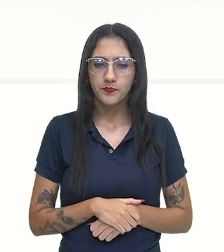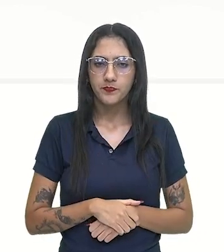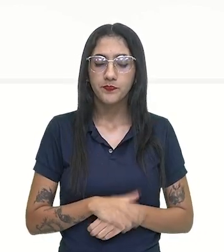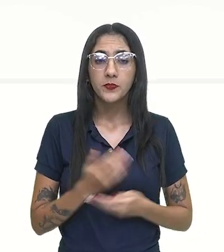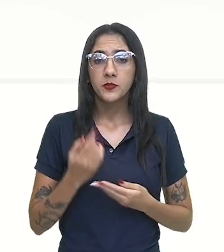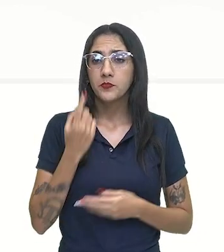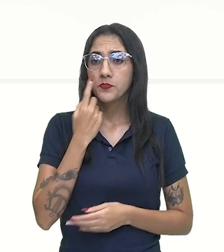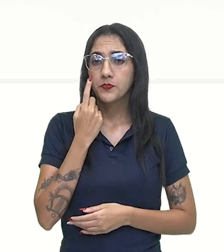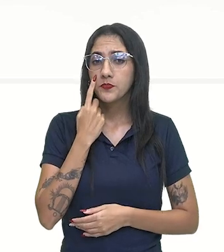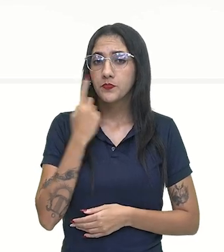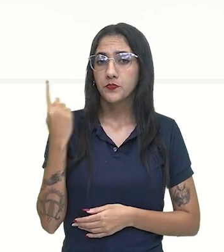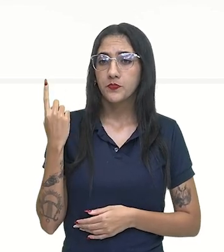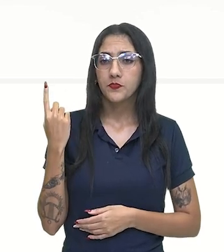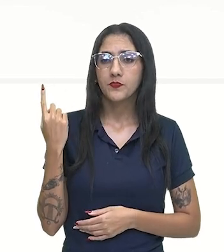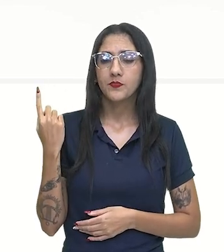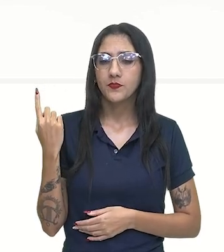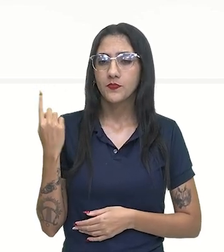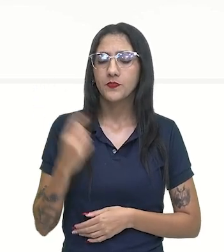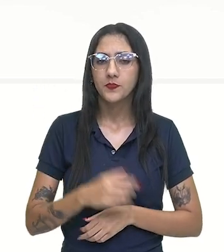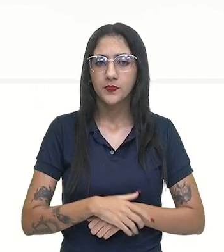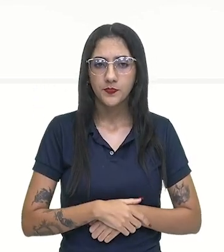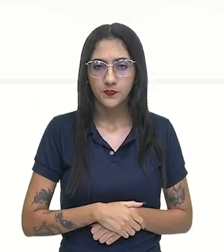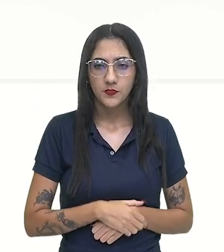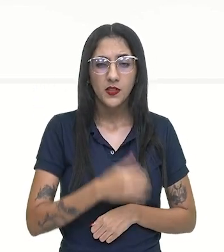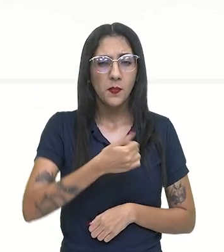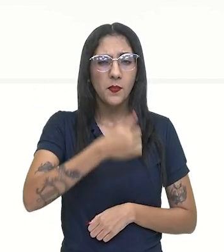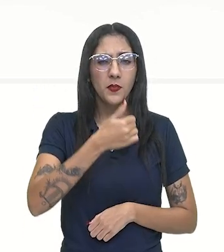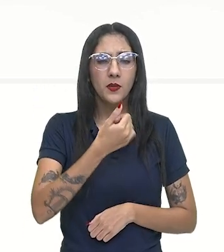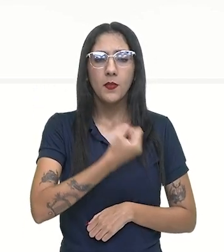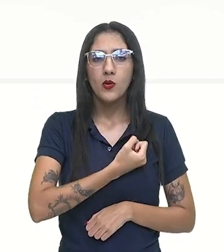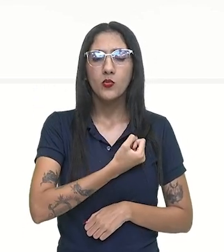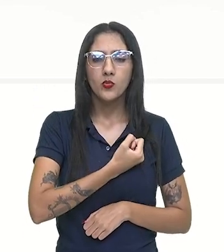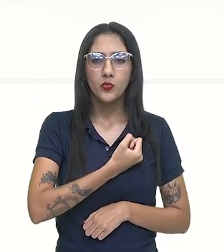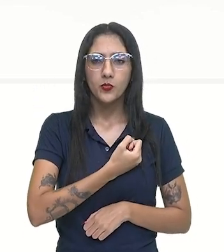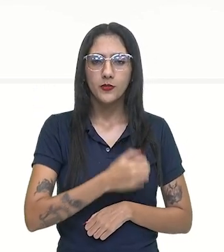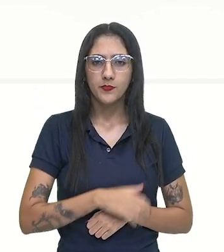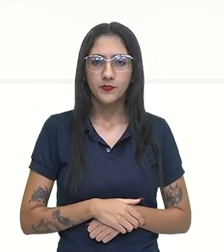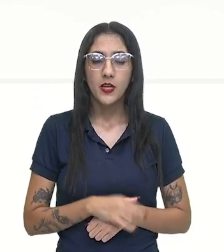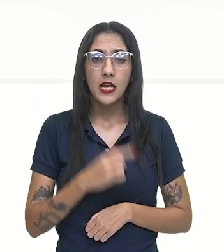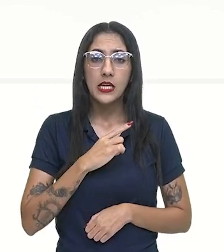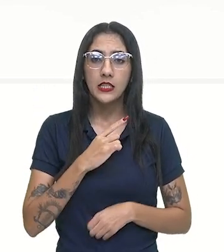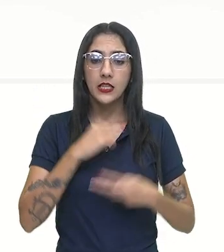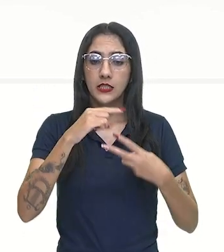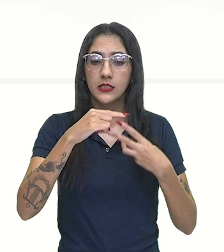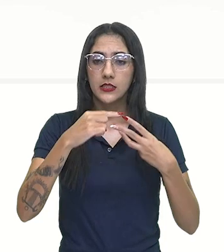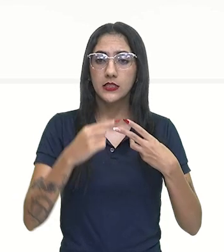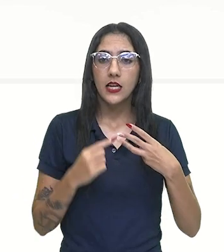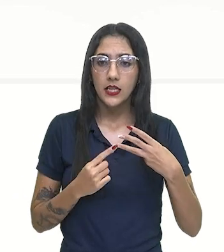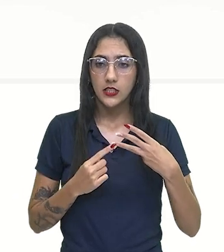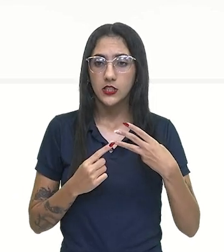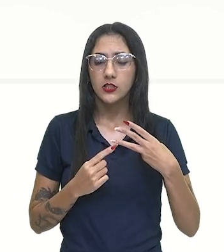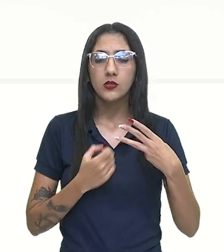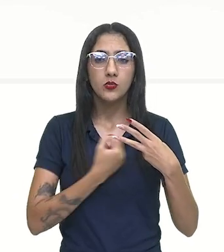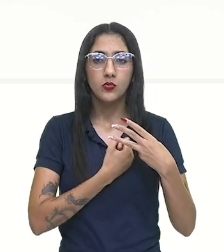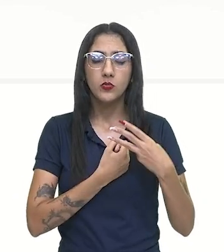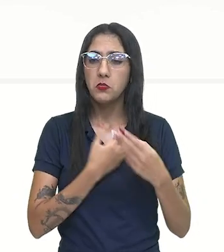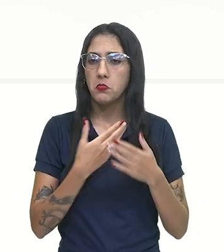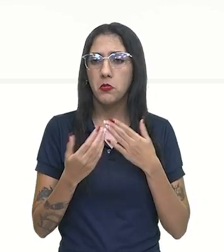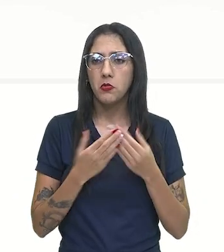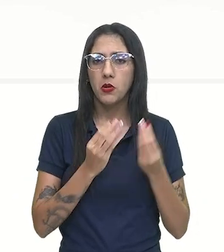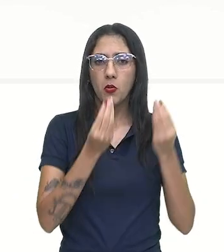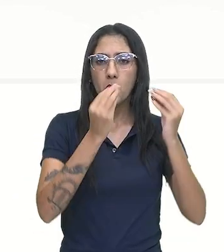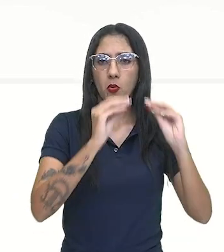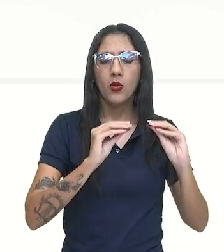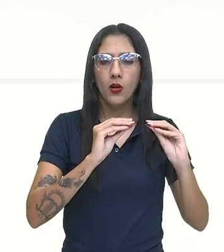posição, na casa das centenas, eu tenho 3 opções de números, então eu posso utilizar qualquer um dos 3, já